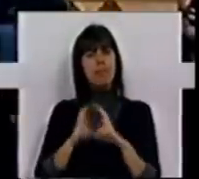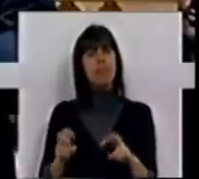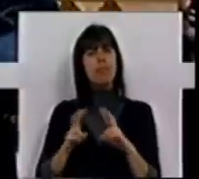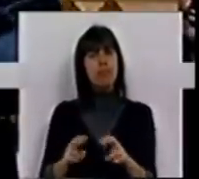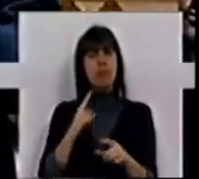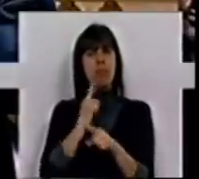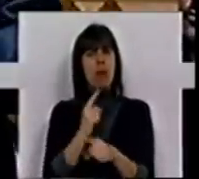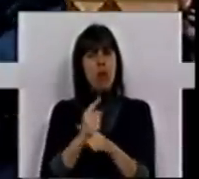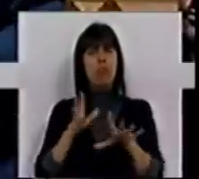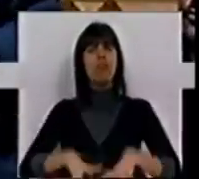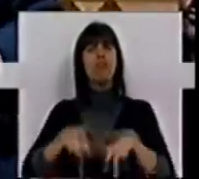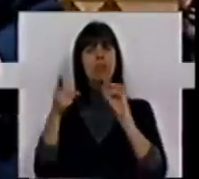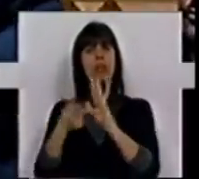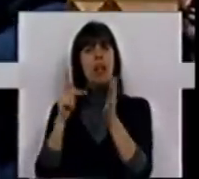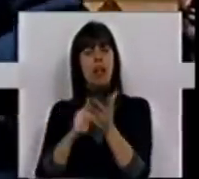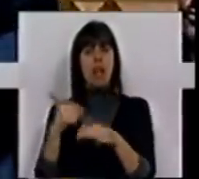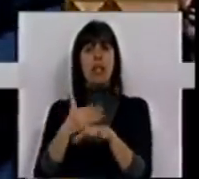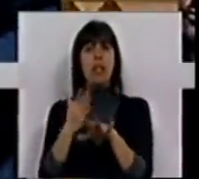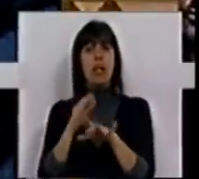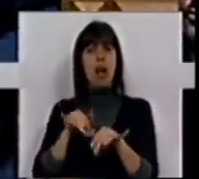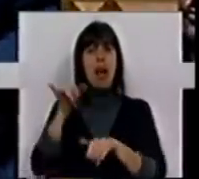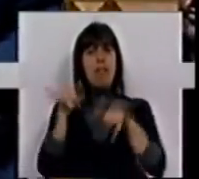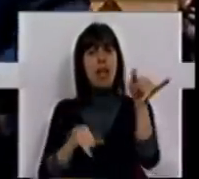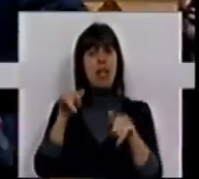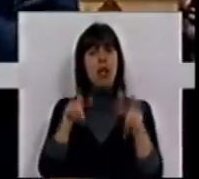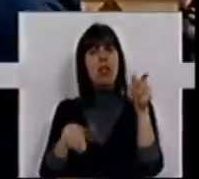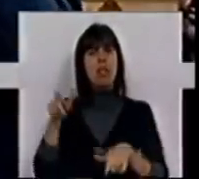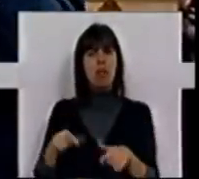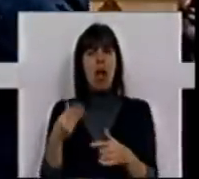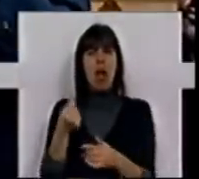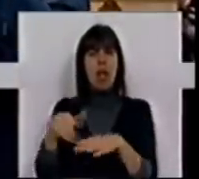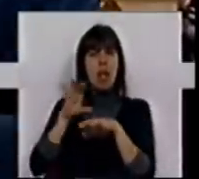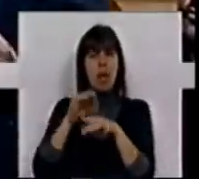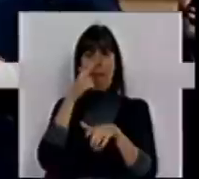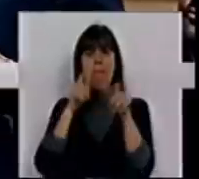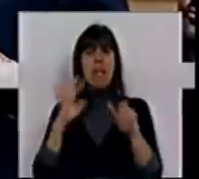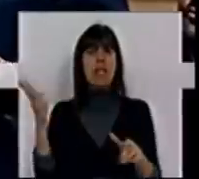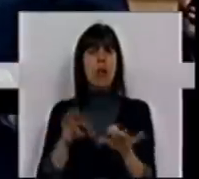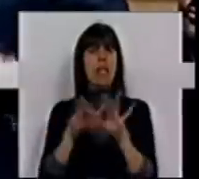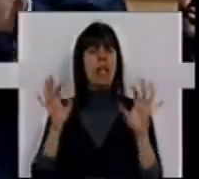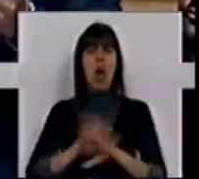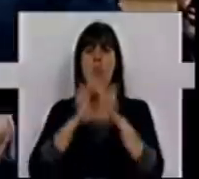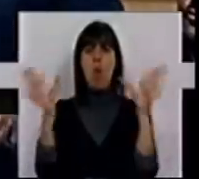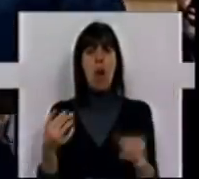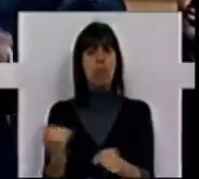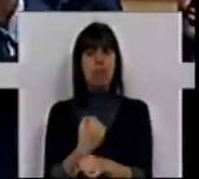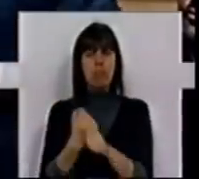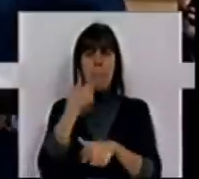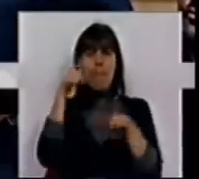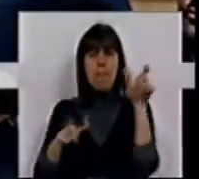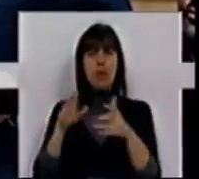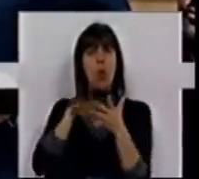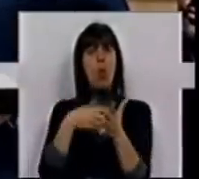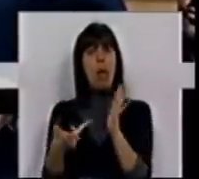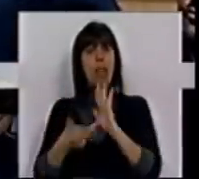investigação, de manutenção e desenvolvimento técnico no setor da aviação civil. Tem um capital humano ímpar no plano dos trabalhadores,